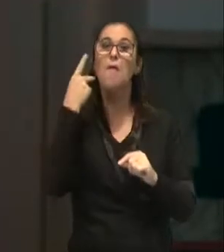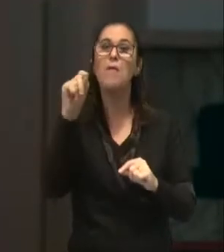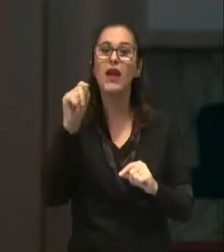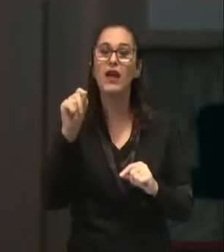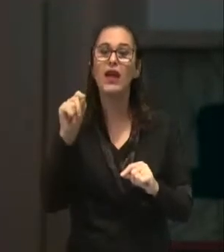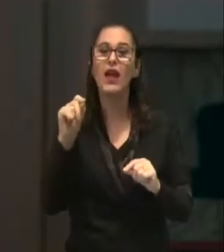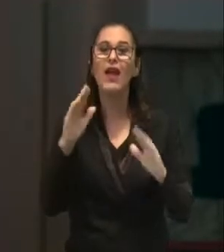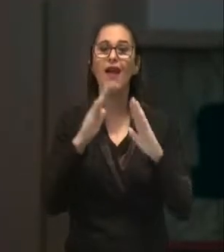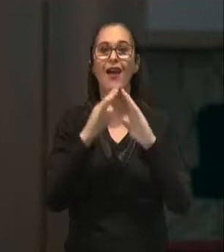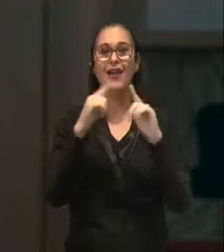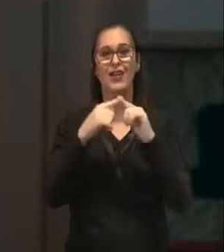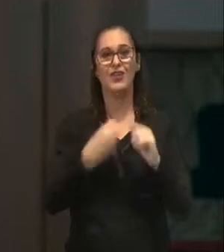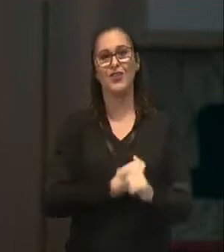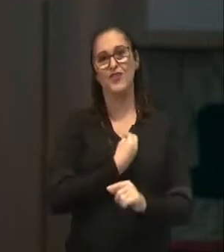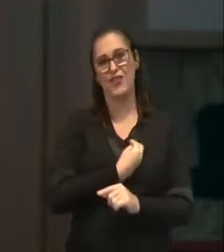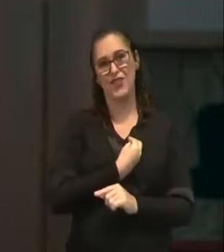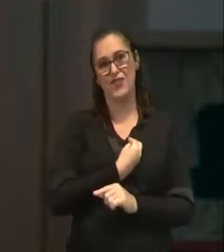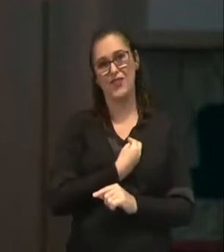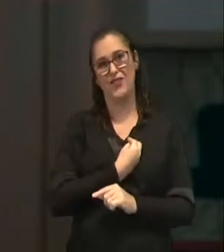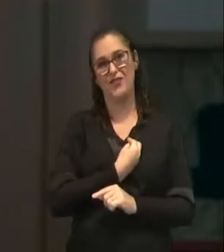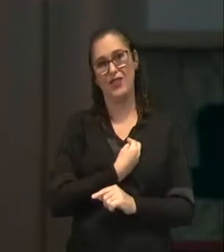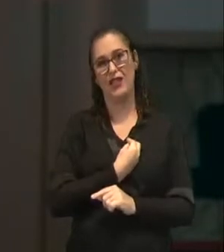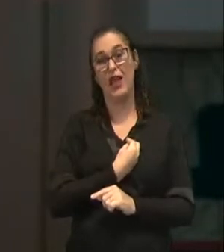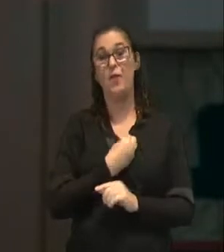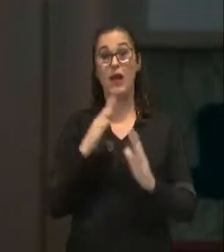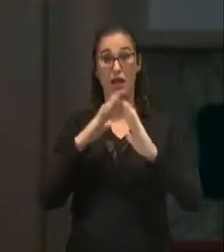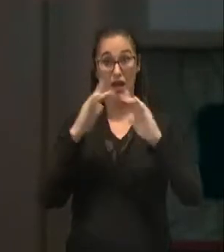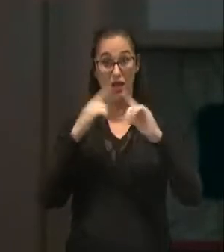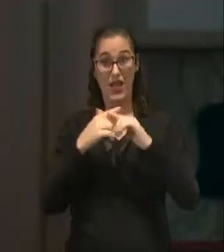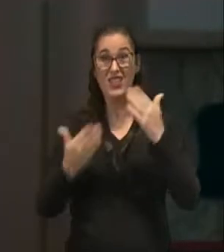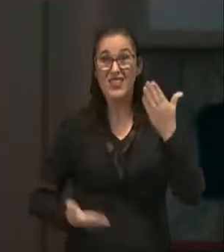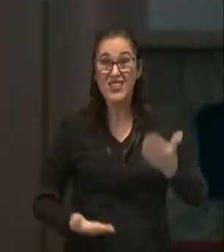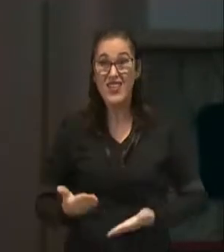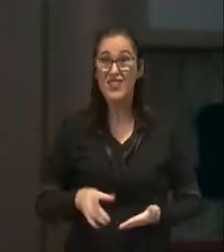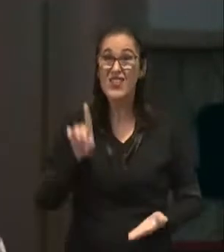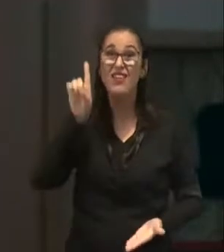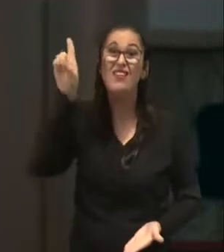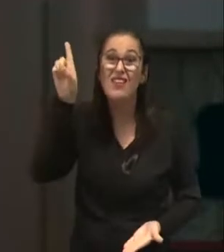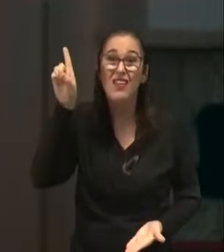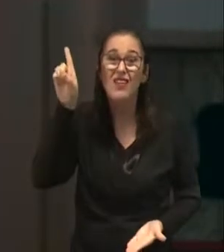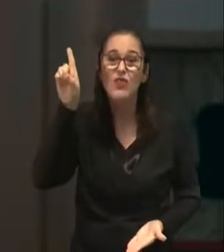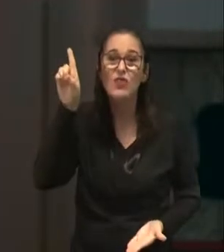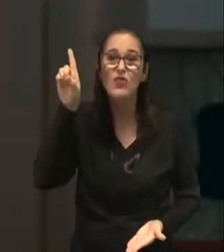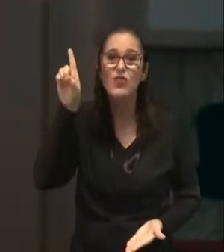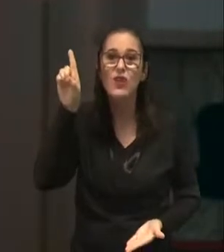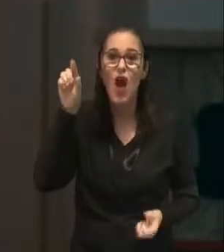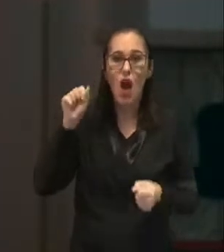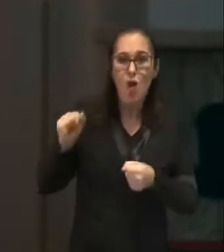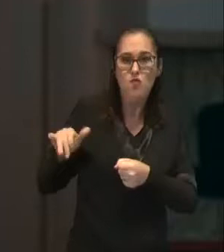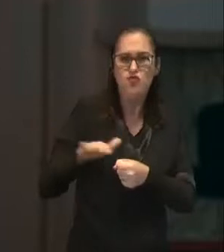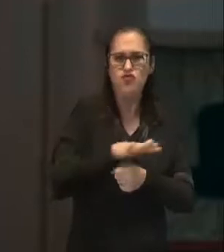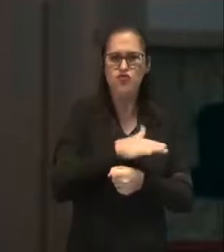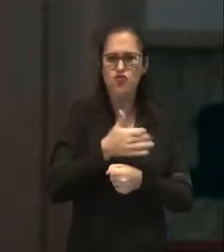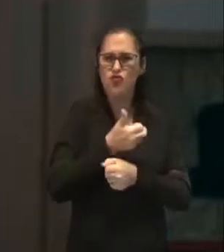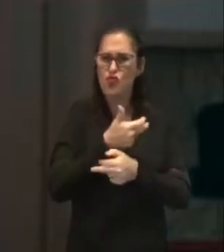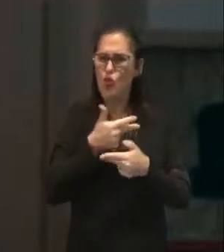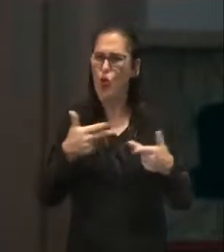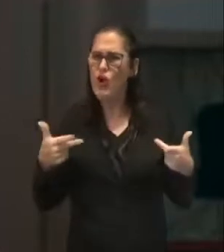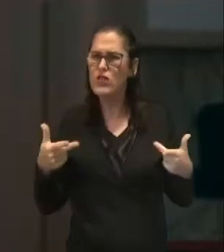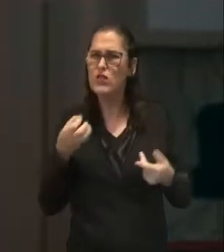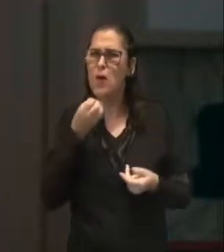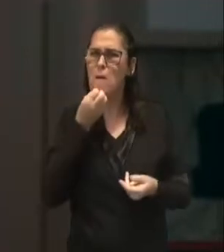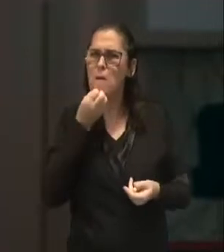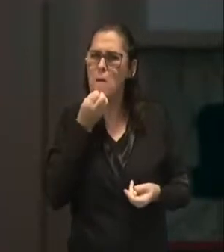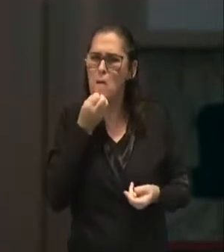igreja viva, para que ela o servisse, para que ela fosse cheia de boas obras, para que ela